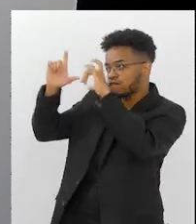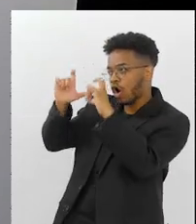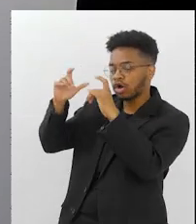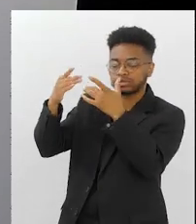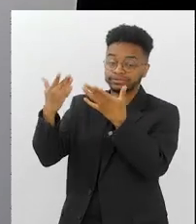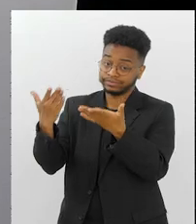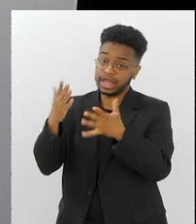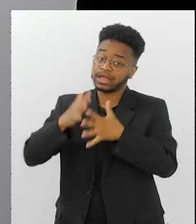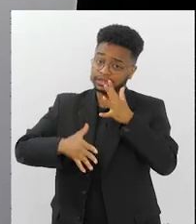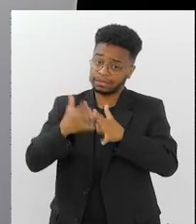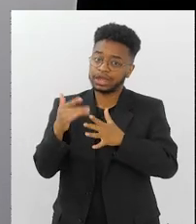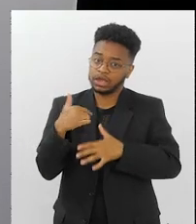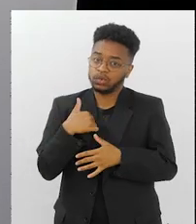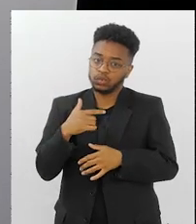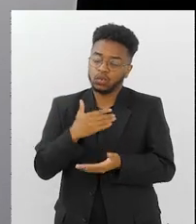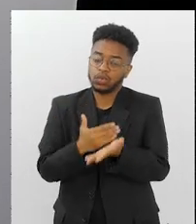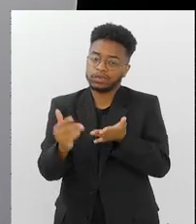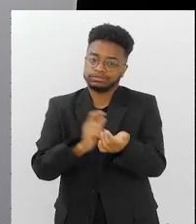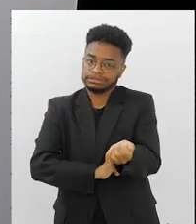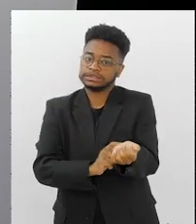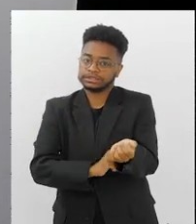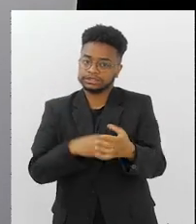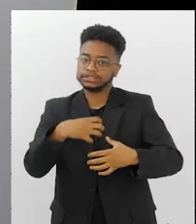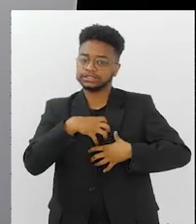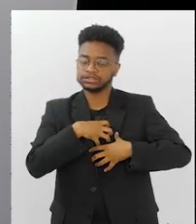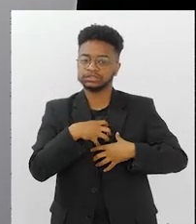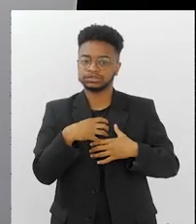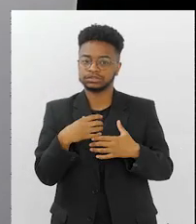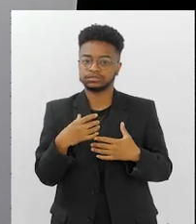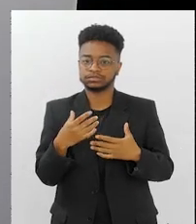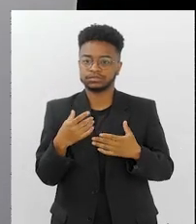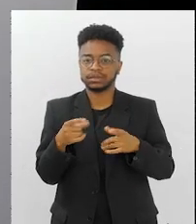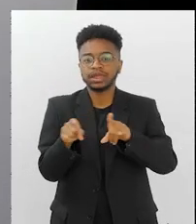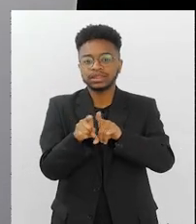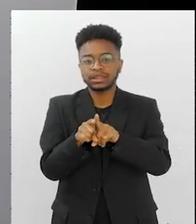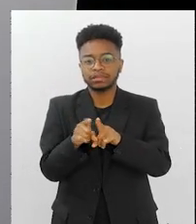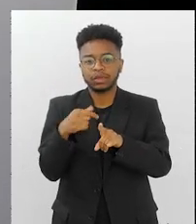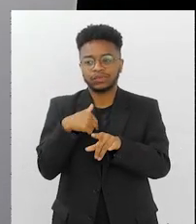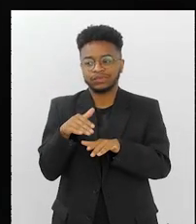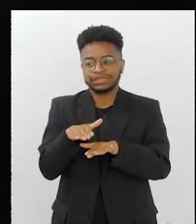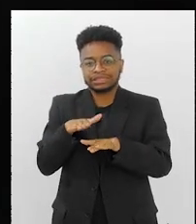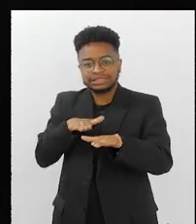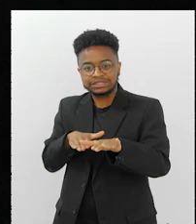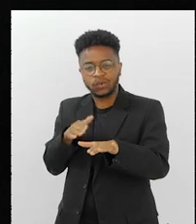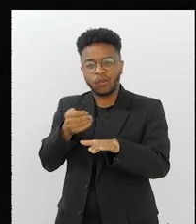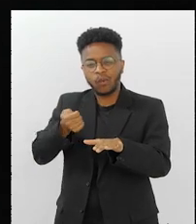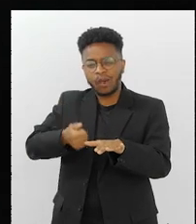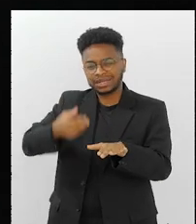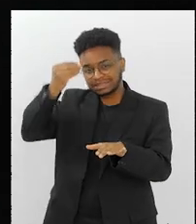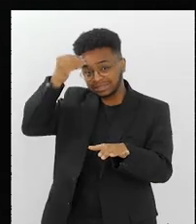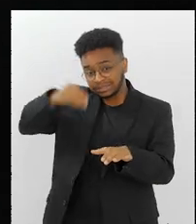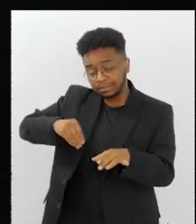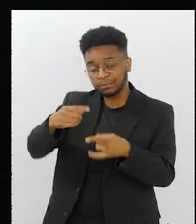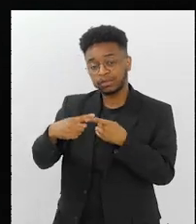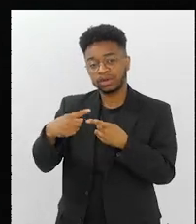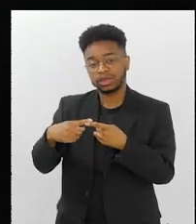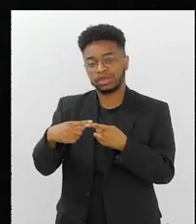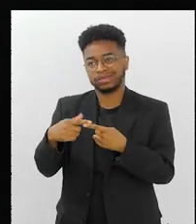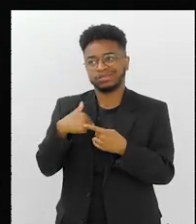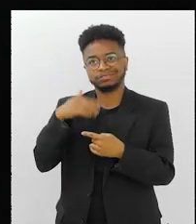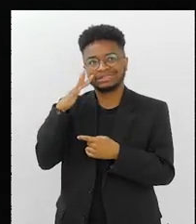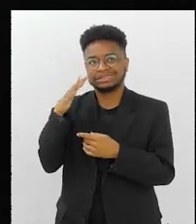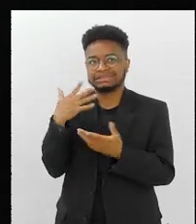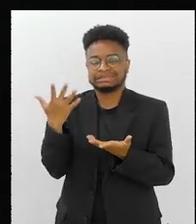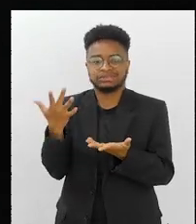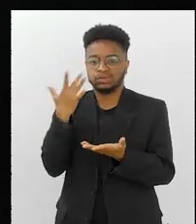confesso que eu confesso que assim no início eu fiquei bem tenso eh dei um um passo para trás eh falei cara eu acho que não